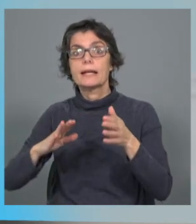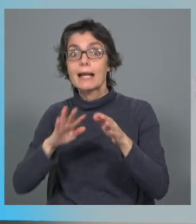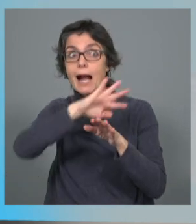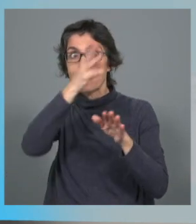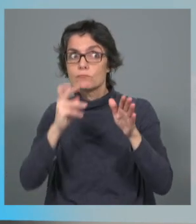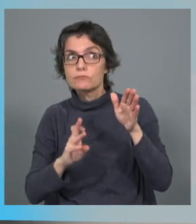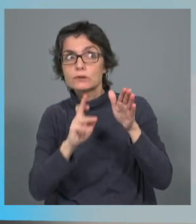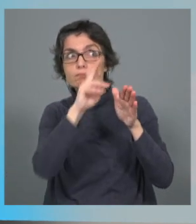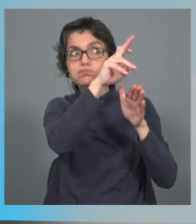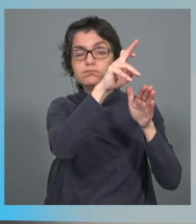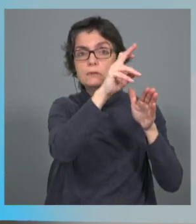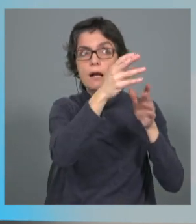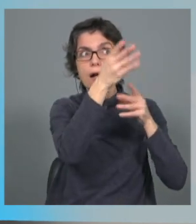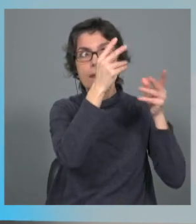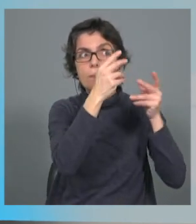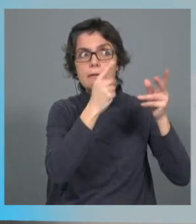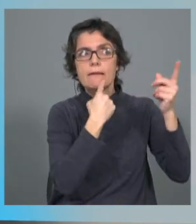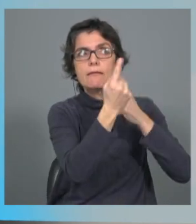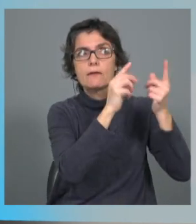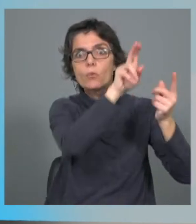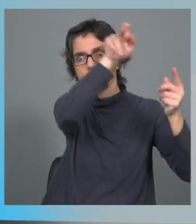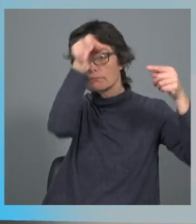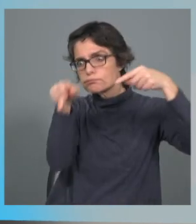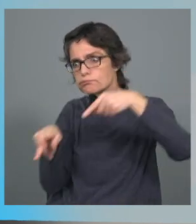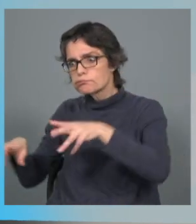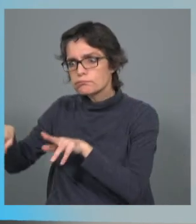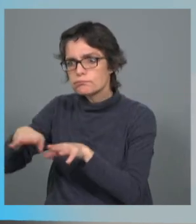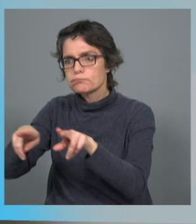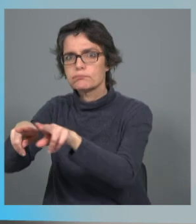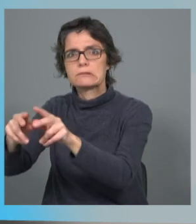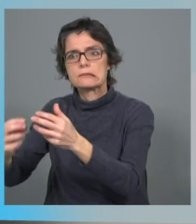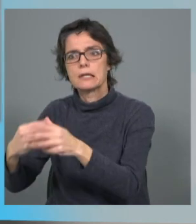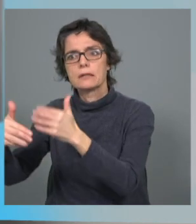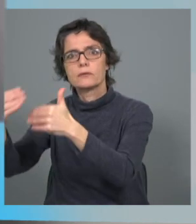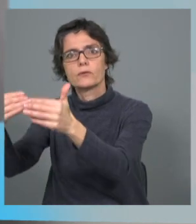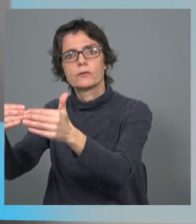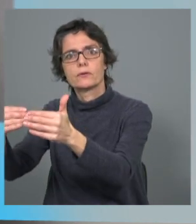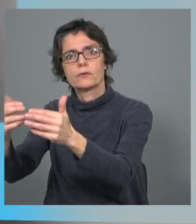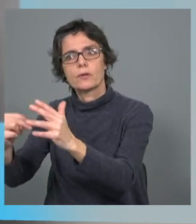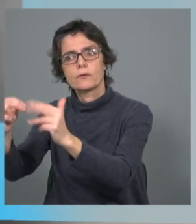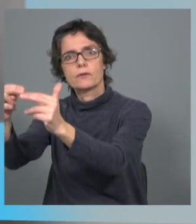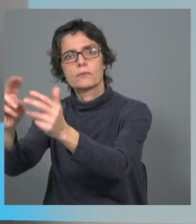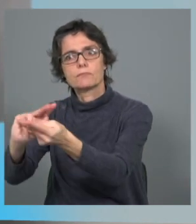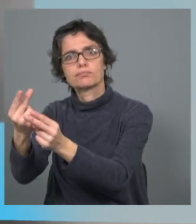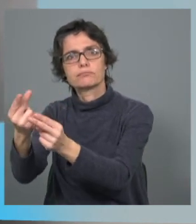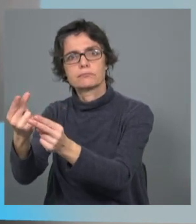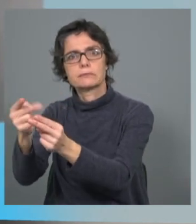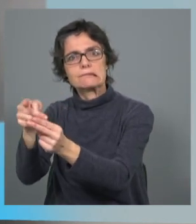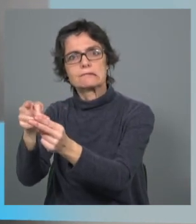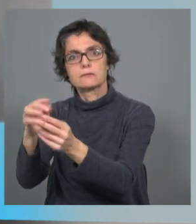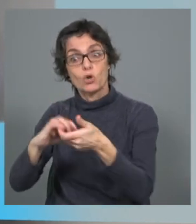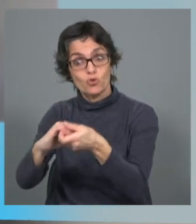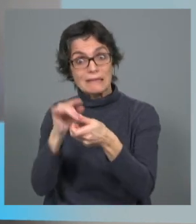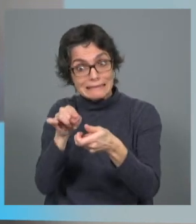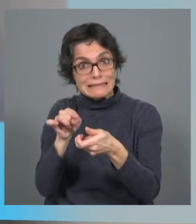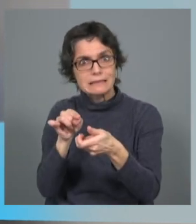que me revela um Deus diferente, que me revela interpelações diferentes e a partir daí ousar a transformação. É isso que neste